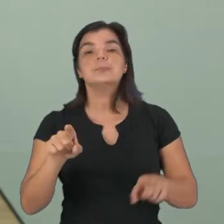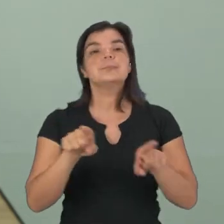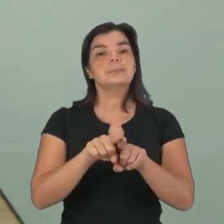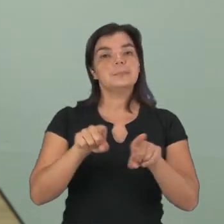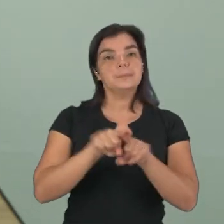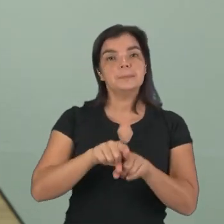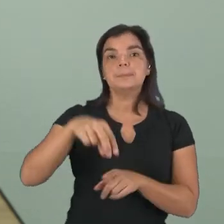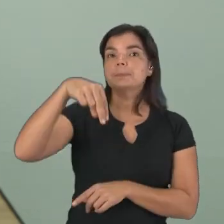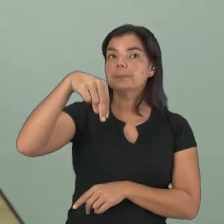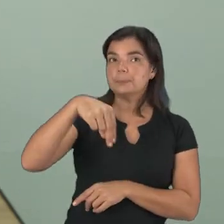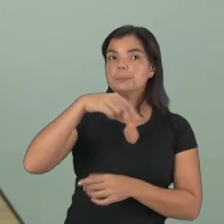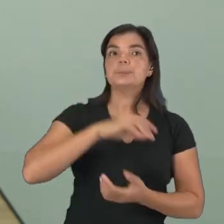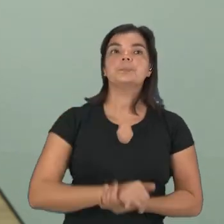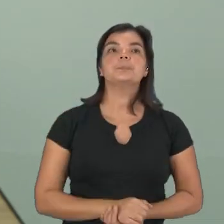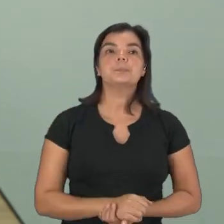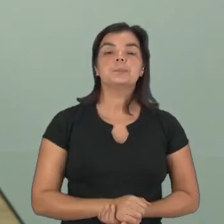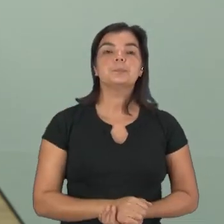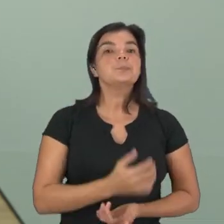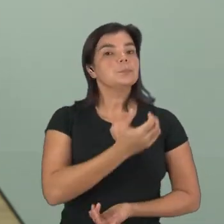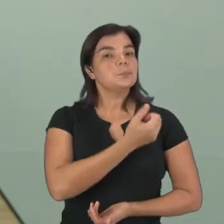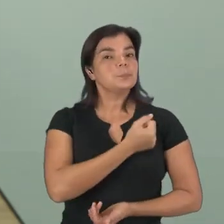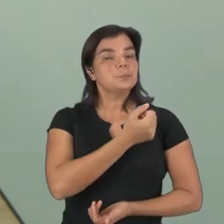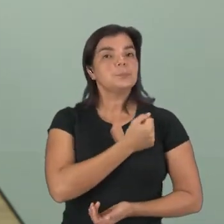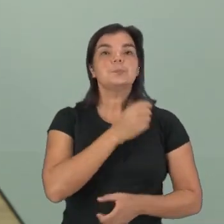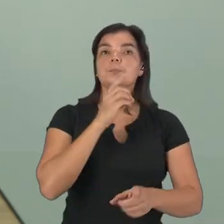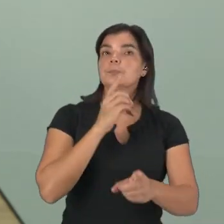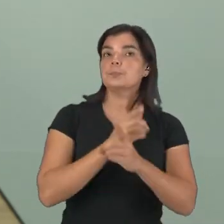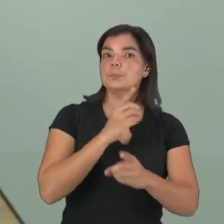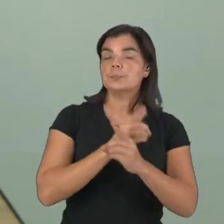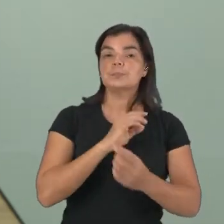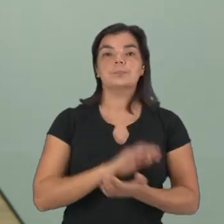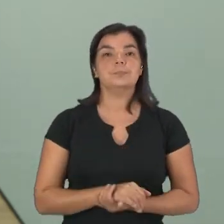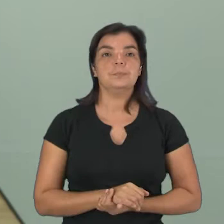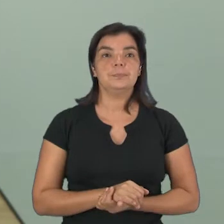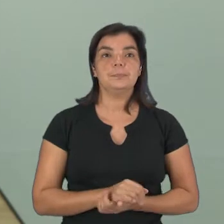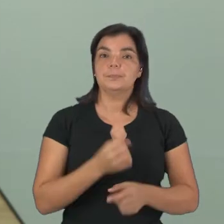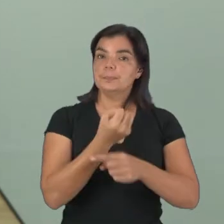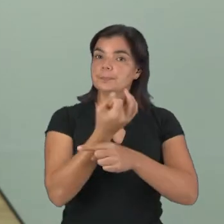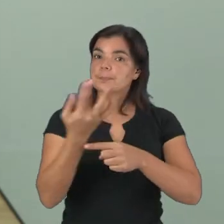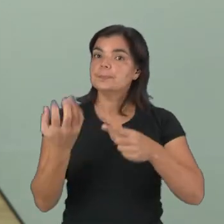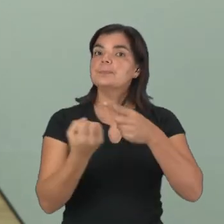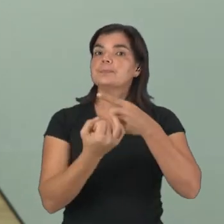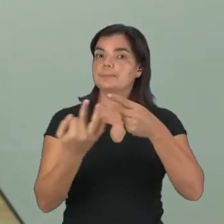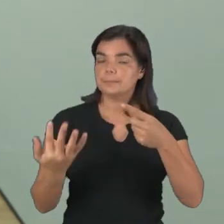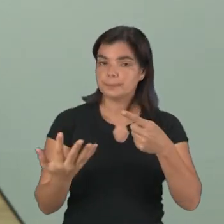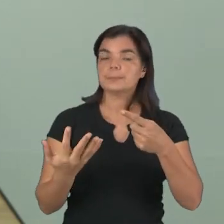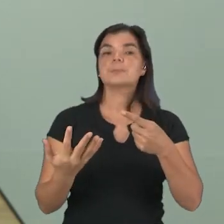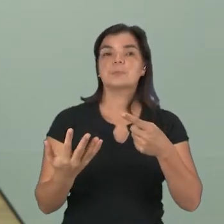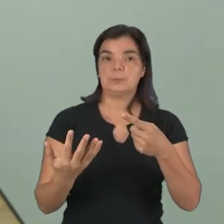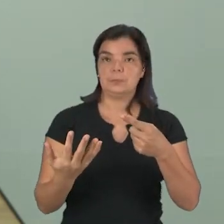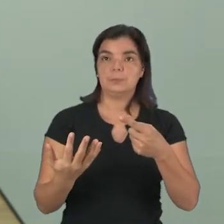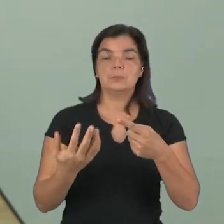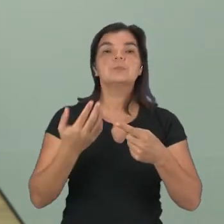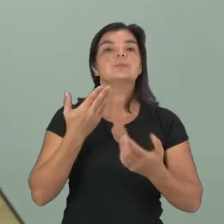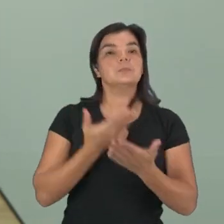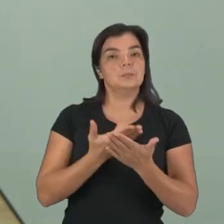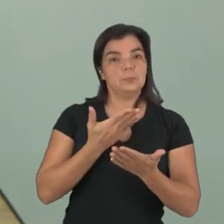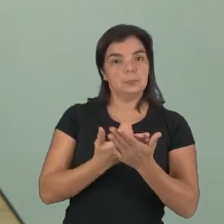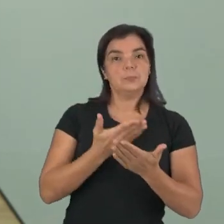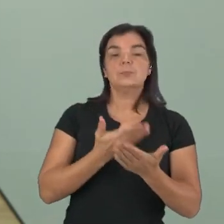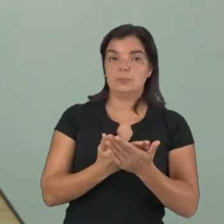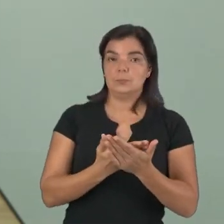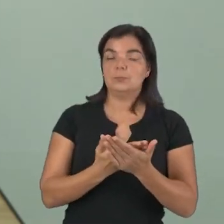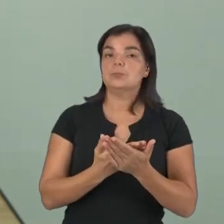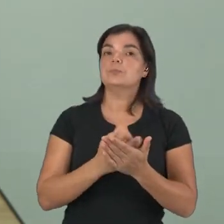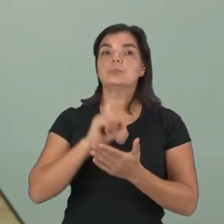naturais. Os números racionais nós vamos encontrar na forma fracionária, que nós vamos aprofundar esse conteúdo